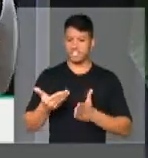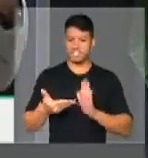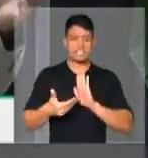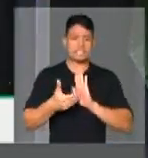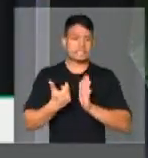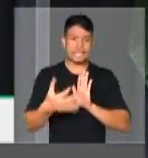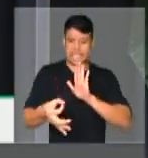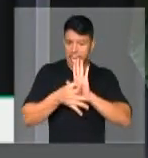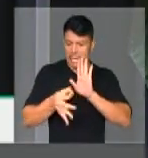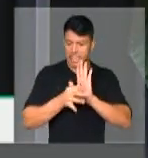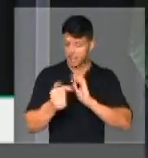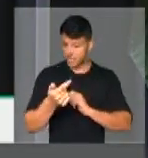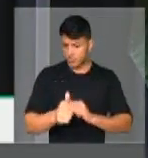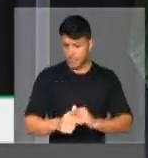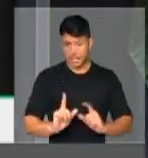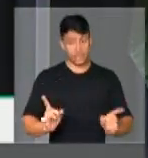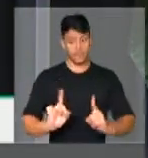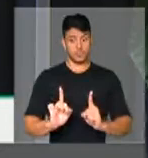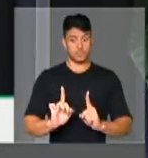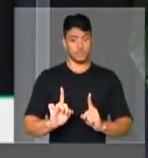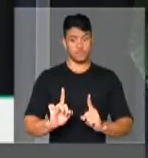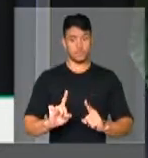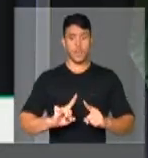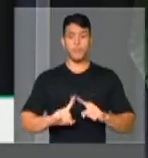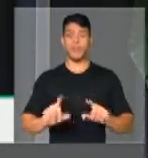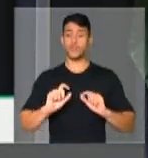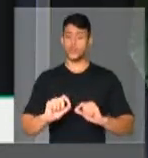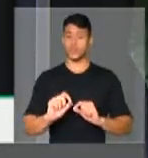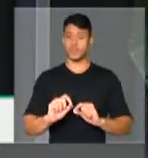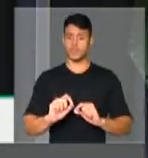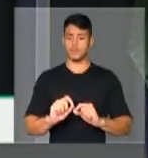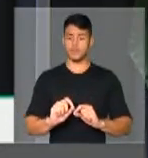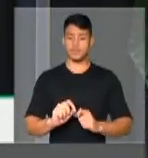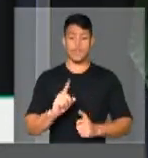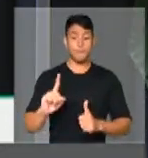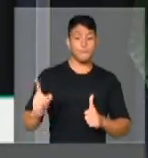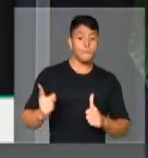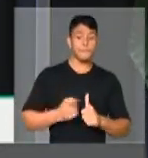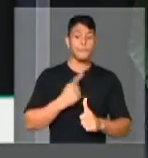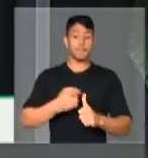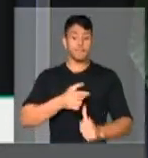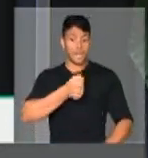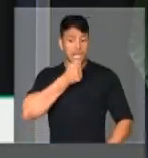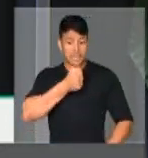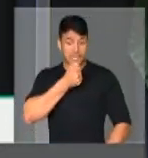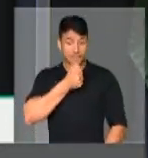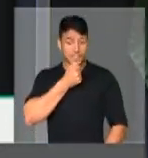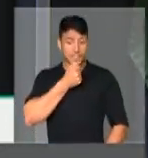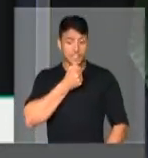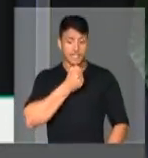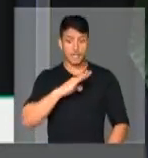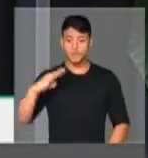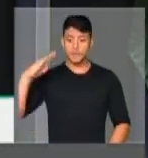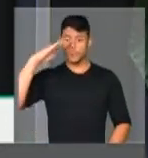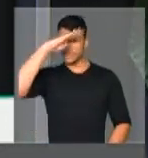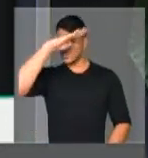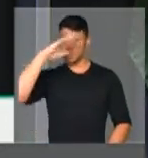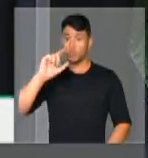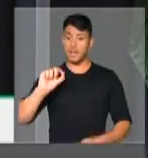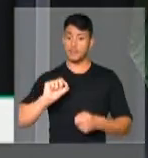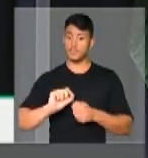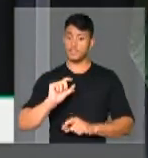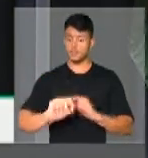em relação ao futuro governo. Mas, na sua primeira entrevista nos meios de comunicação aberto, Bolsonaro, que